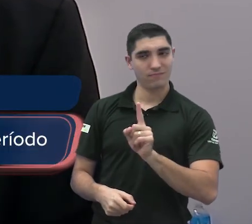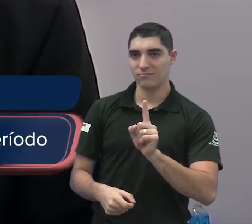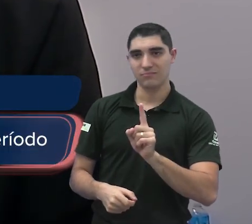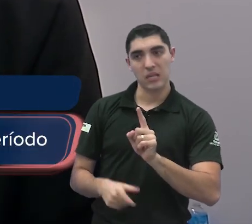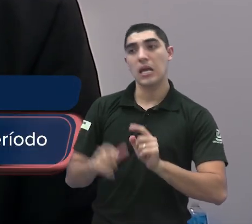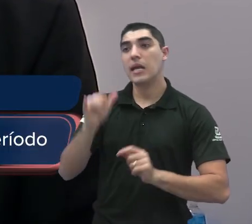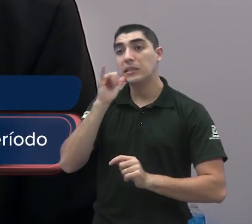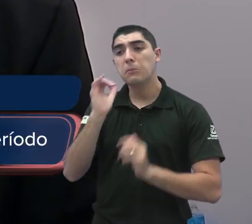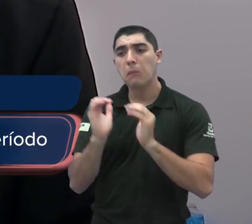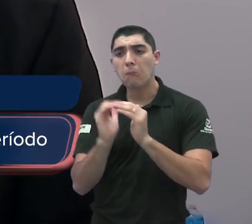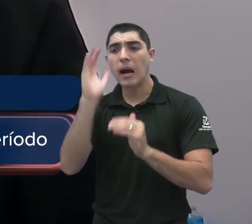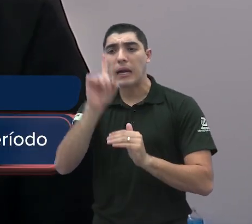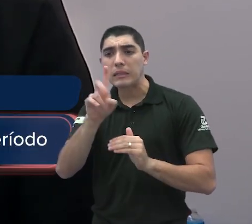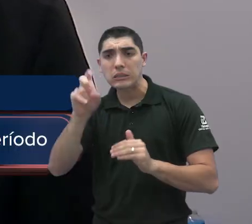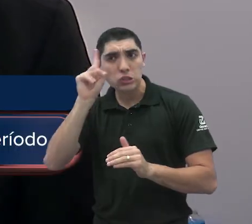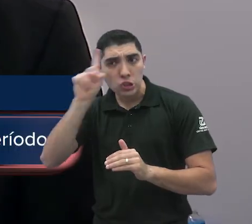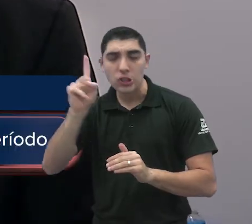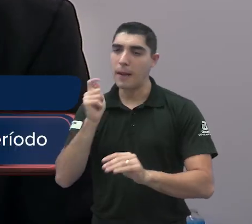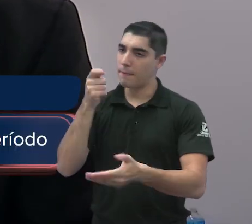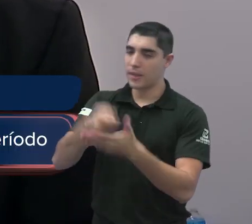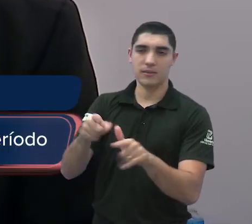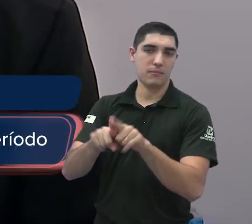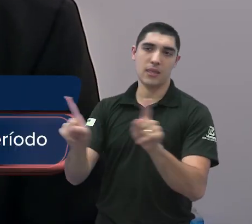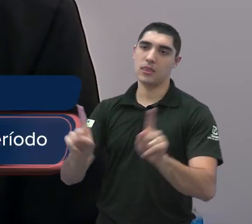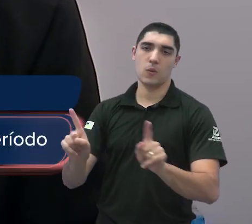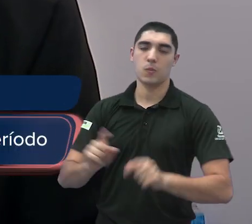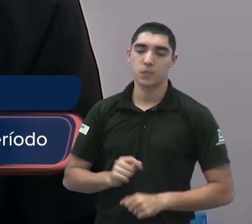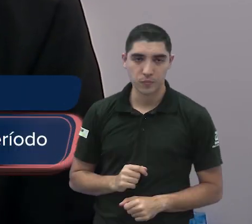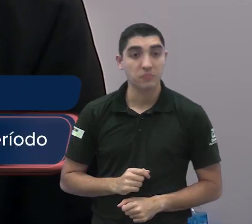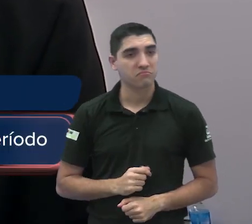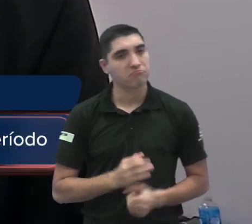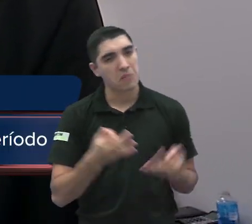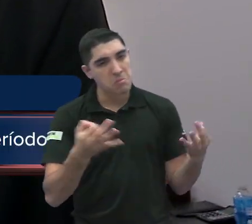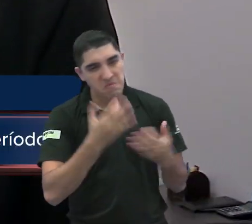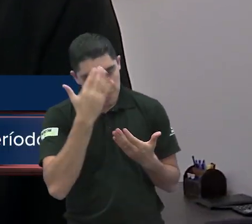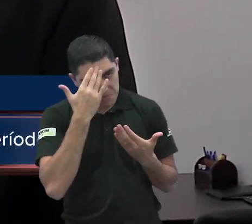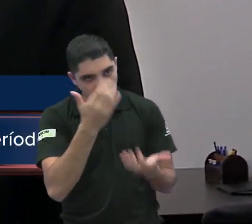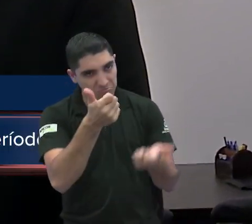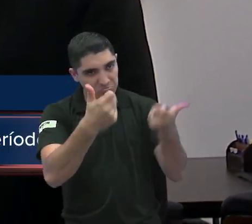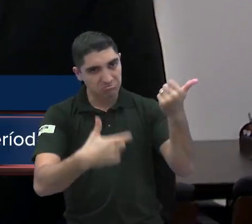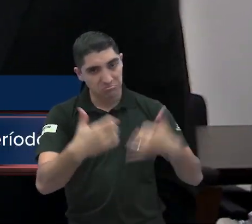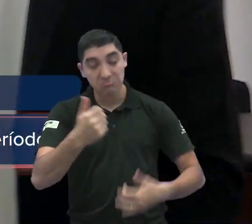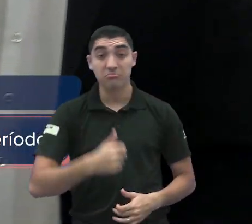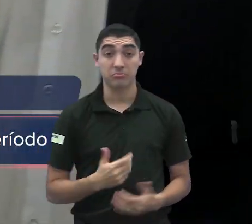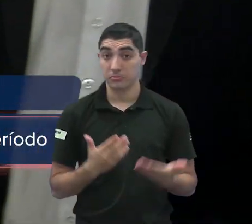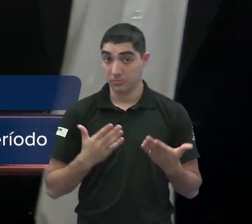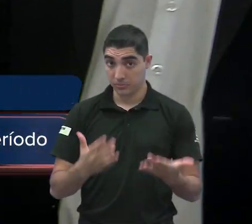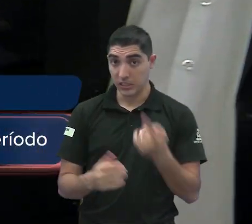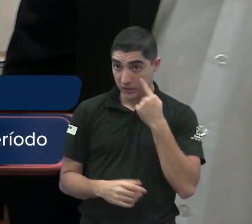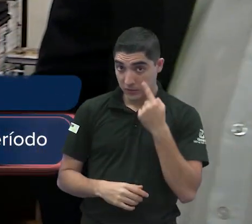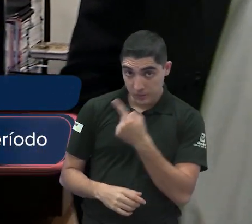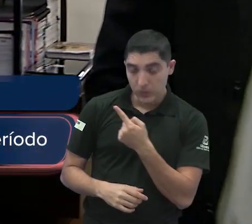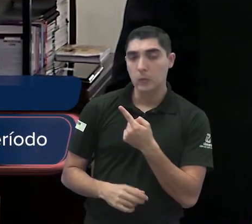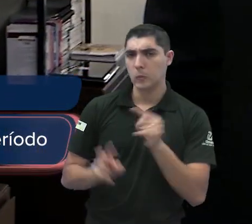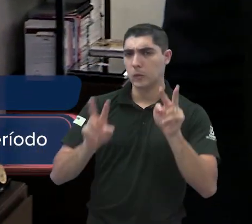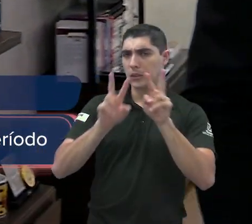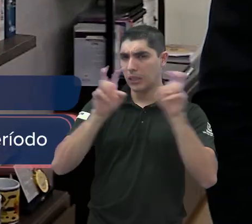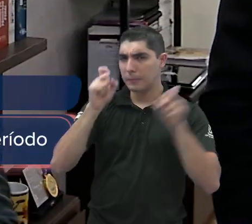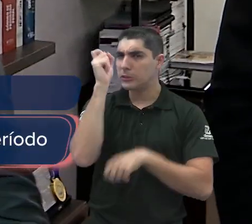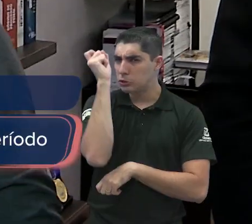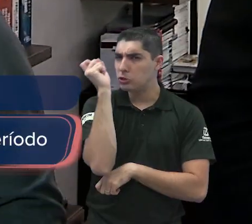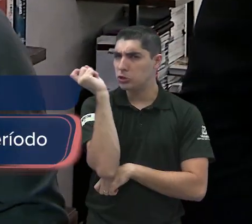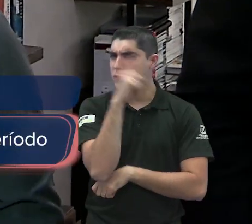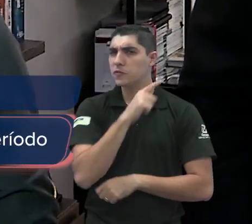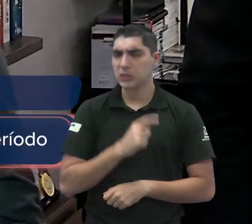mais de 15 dias, nem do INSS, nem da empresa. Perfeito, Diego. Obrigado pelas informações. Júlia, então é isso. A gente vê que é um